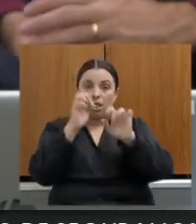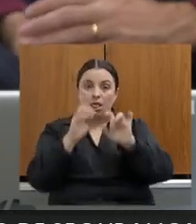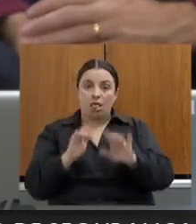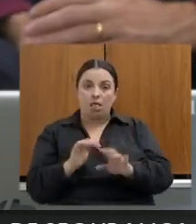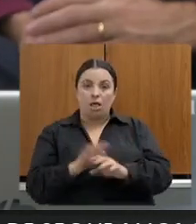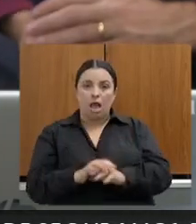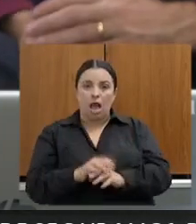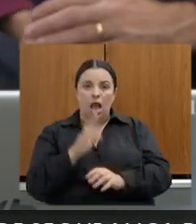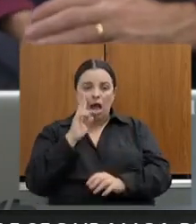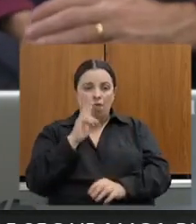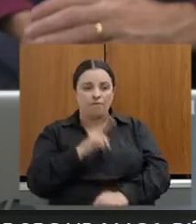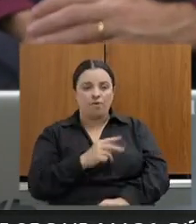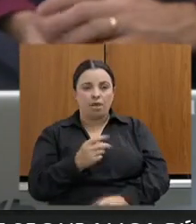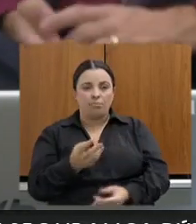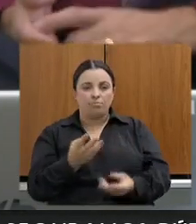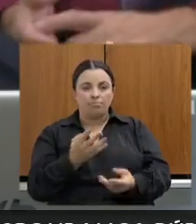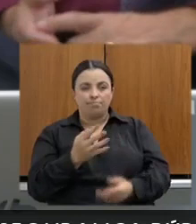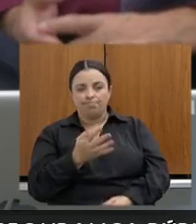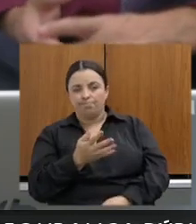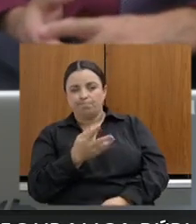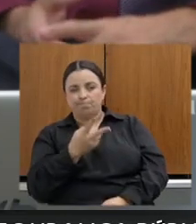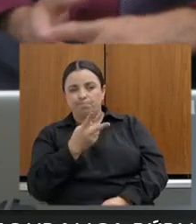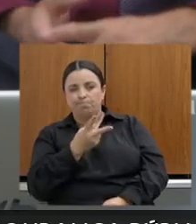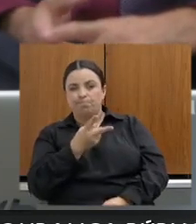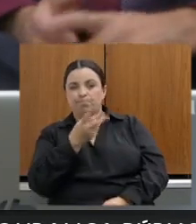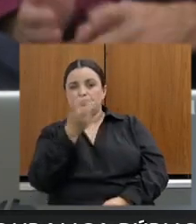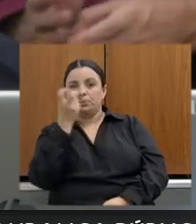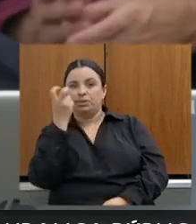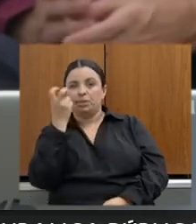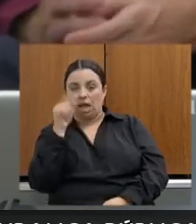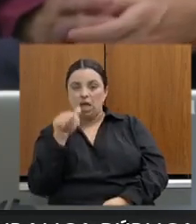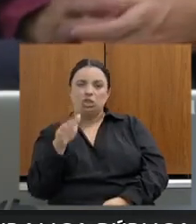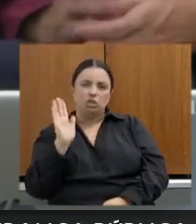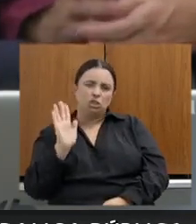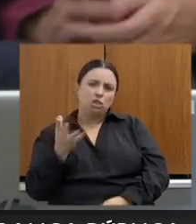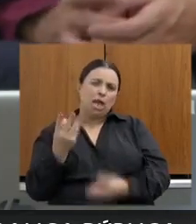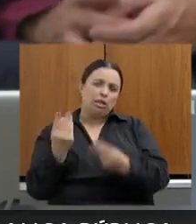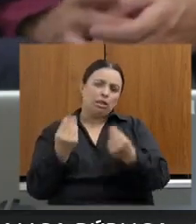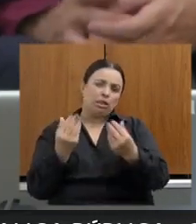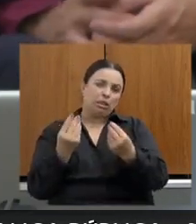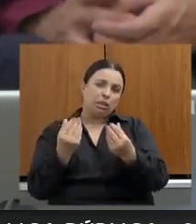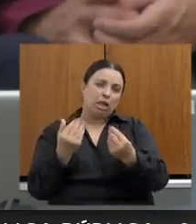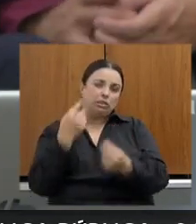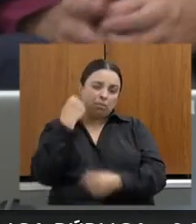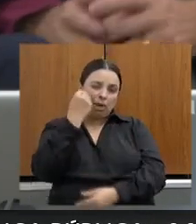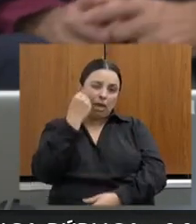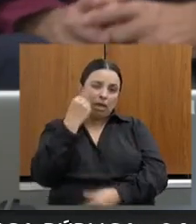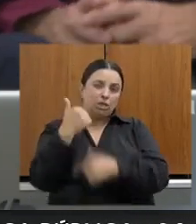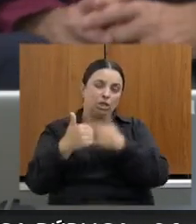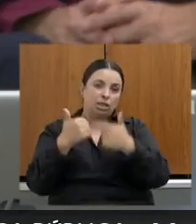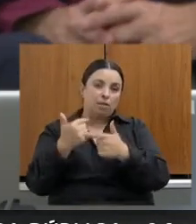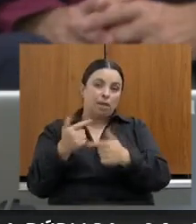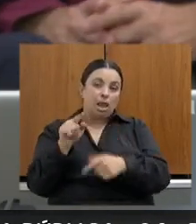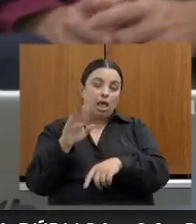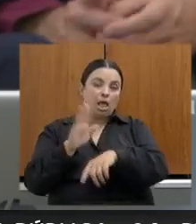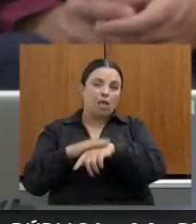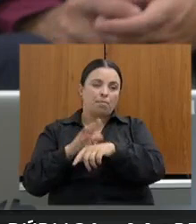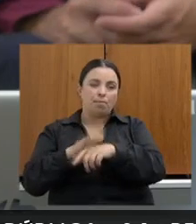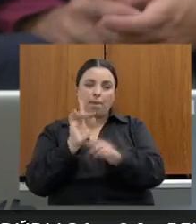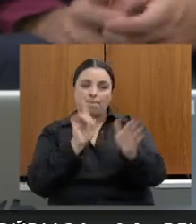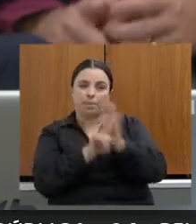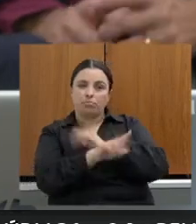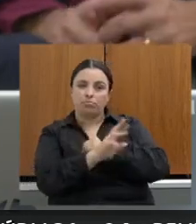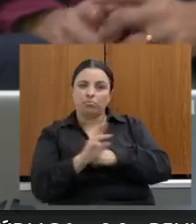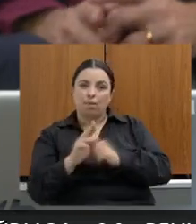perspicaz já safra na atividade dele né ali ele vai fazer as perguntas e o plantão